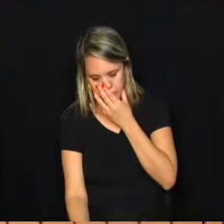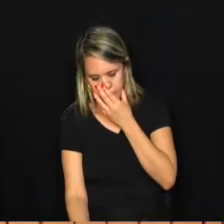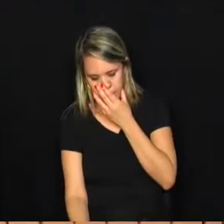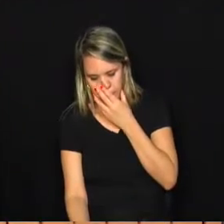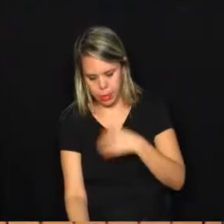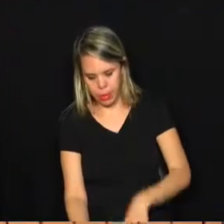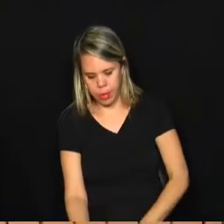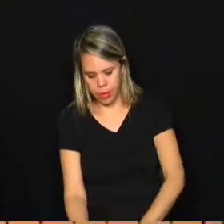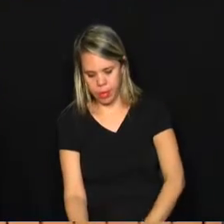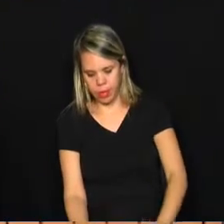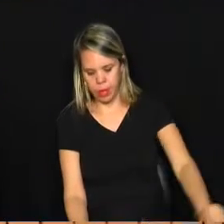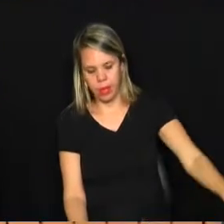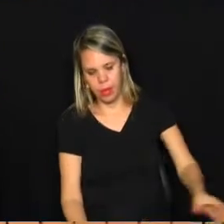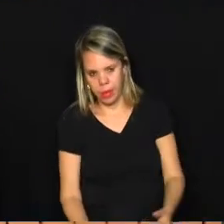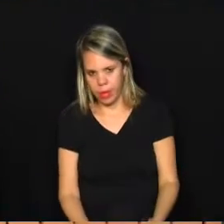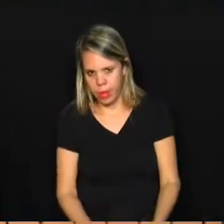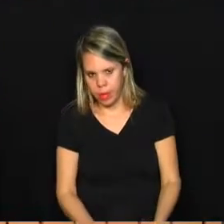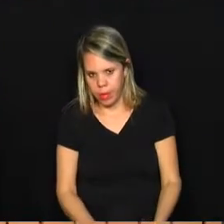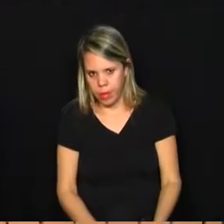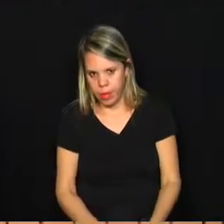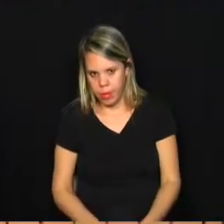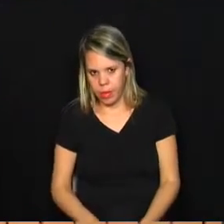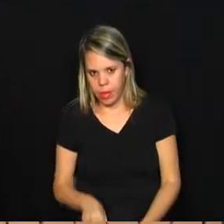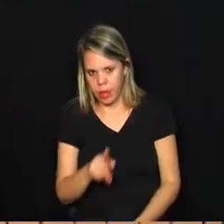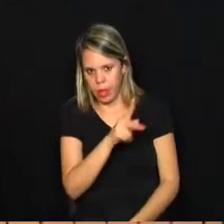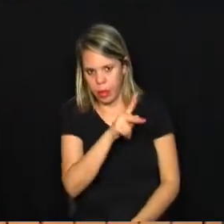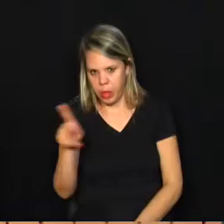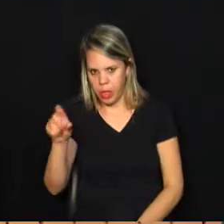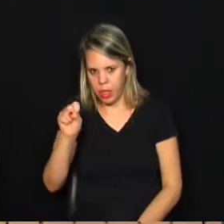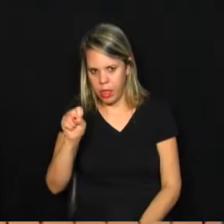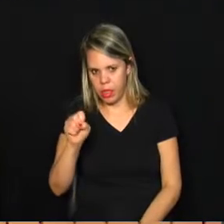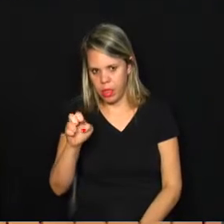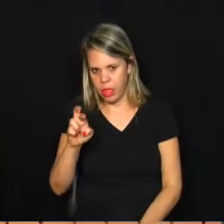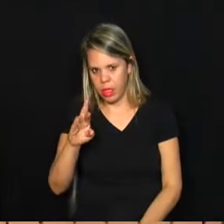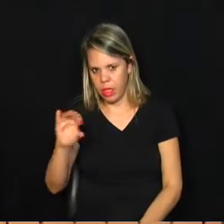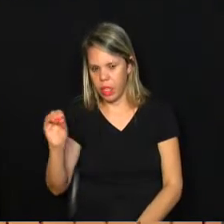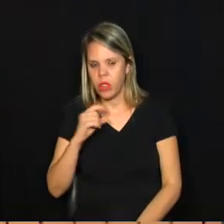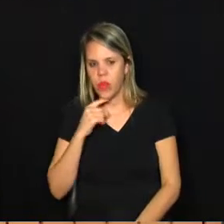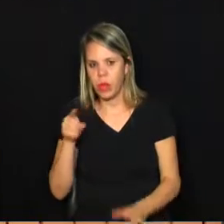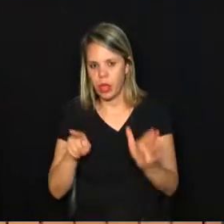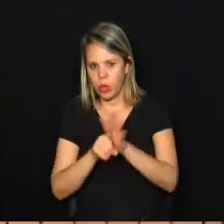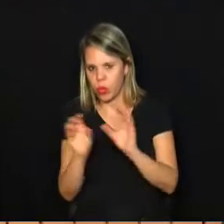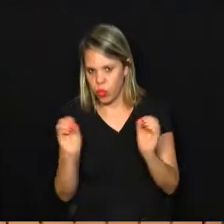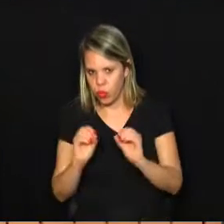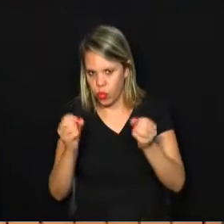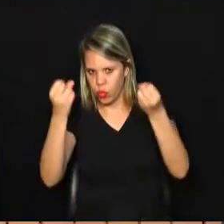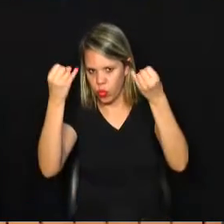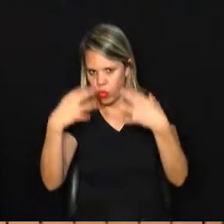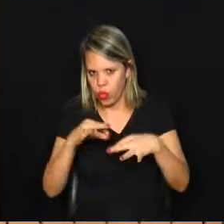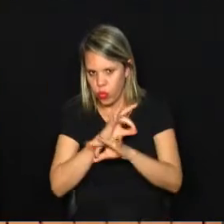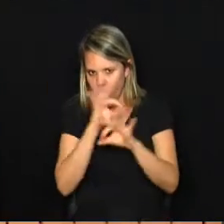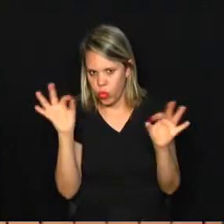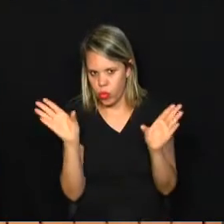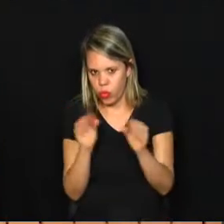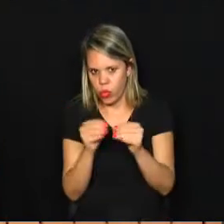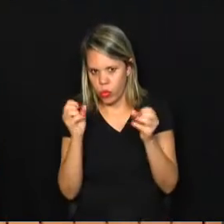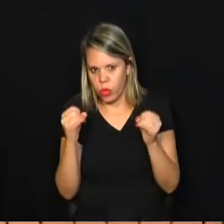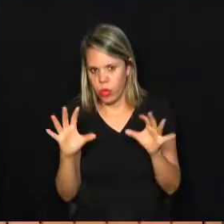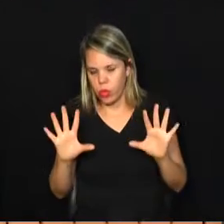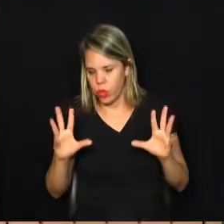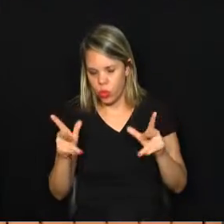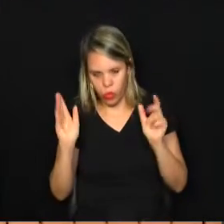Presidente Sérgio, não há nenhuma pergunta, mas as explicações já se esgotaram, todas